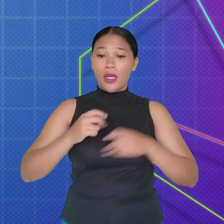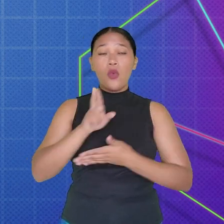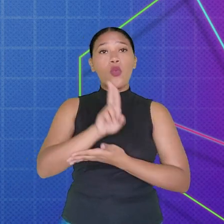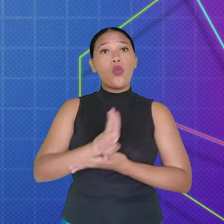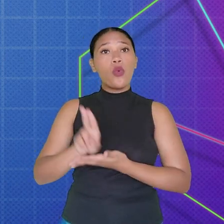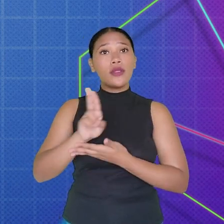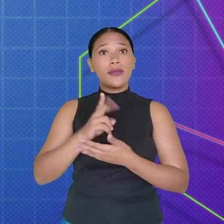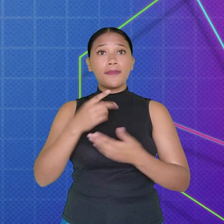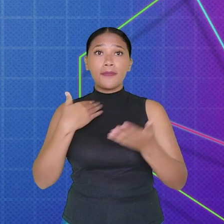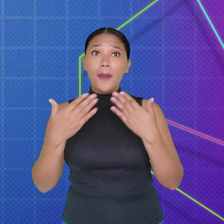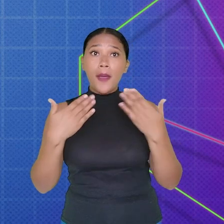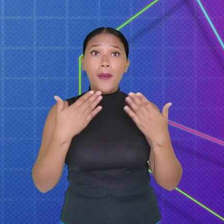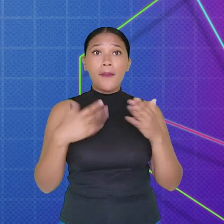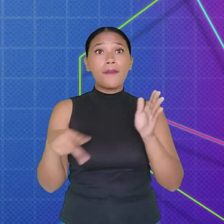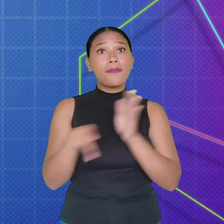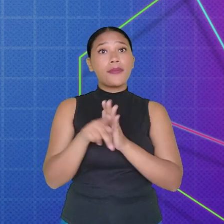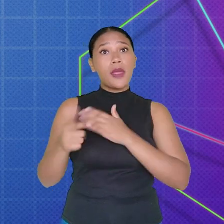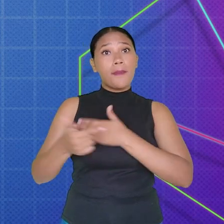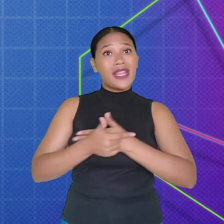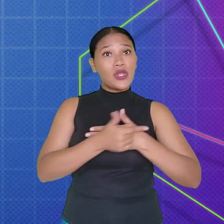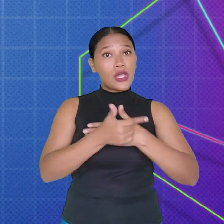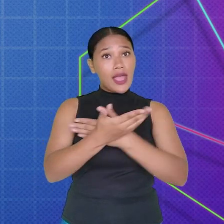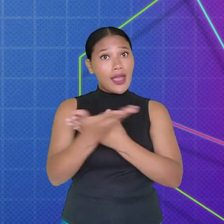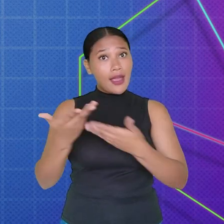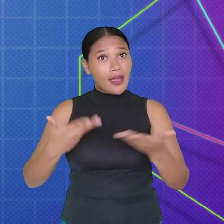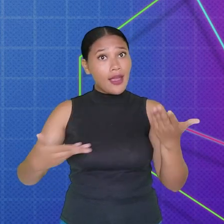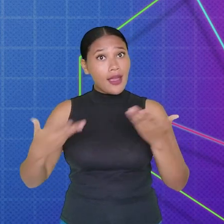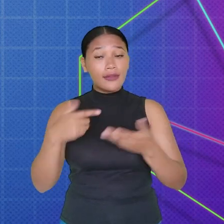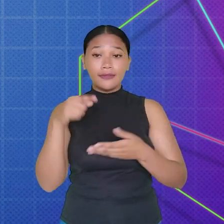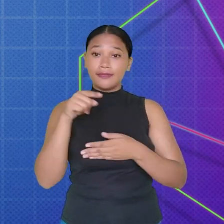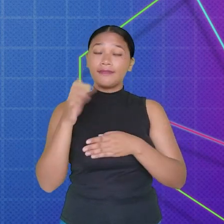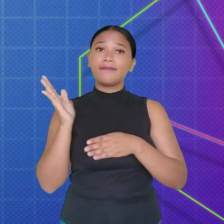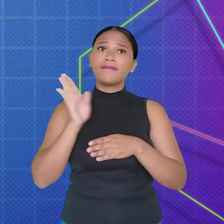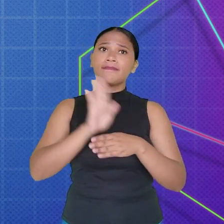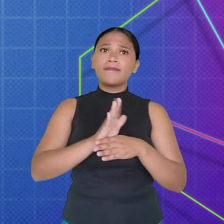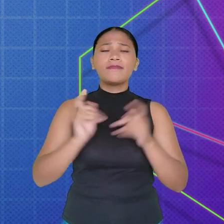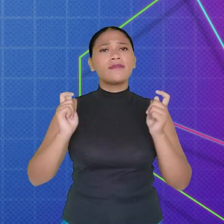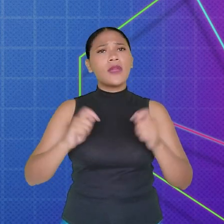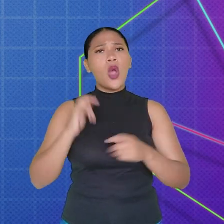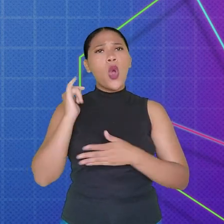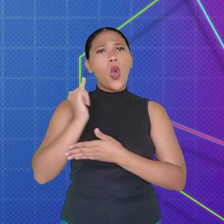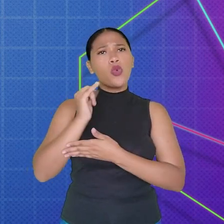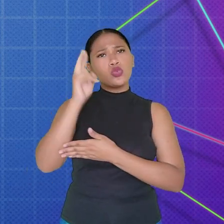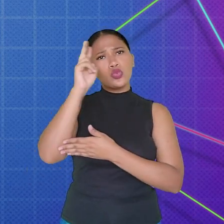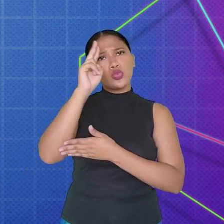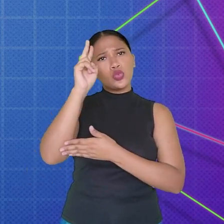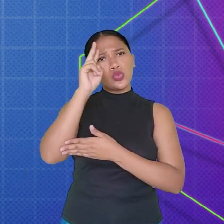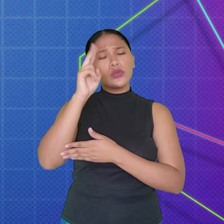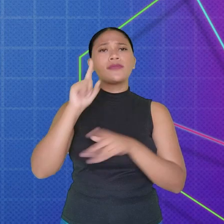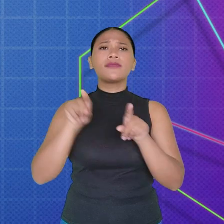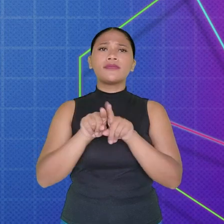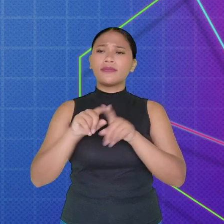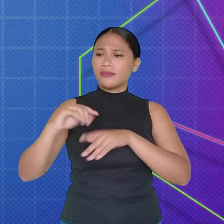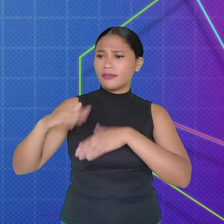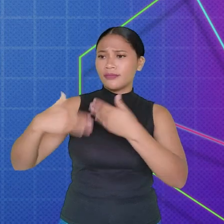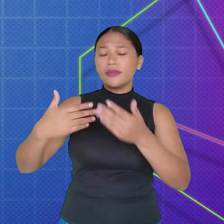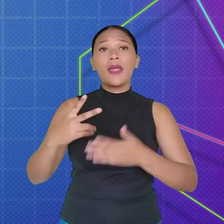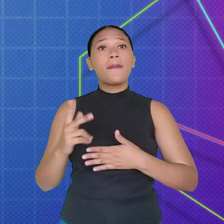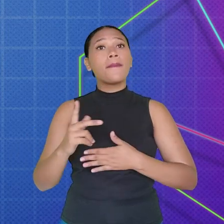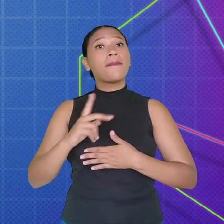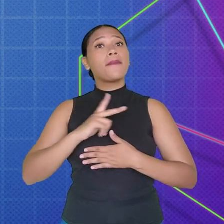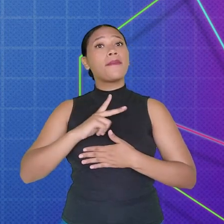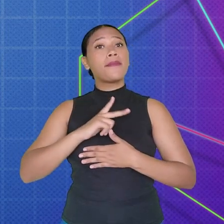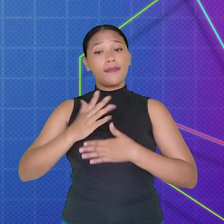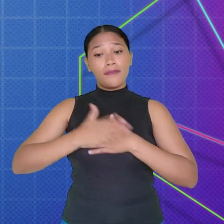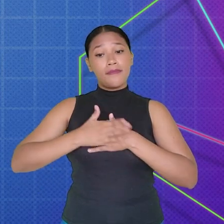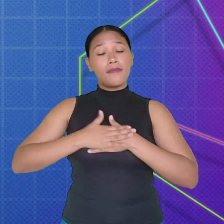ser usado para reproduzir diálogos entre os personagens do jogo. Isso pode ajudar a contar a história do jogo e desenvolver a